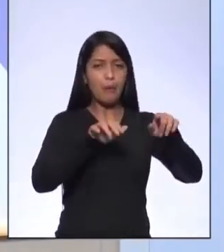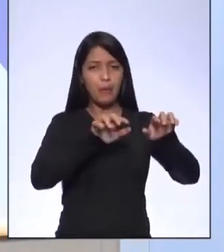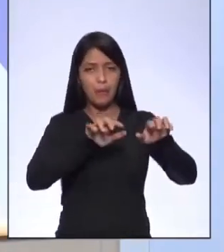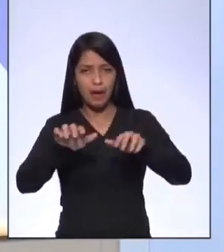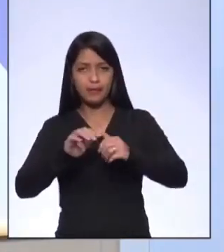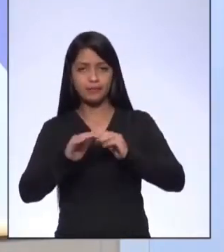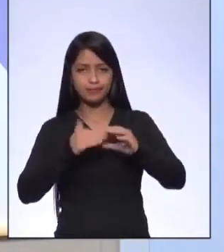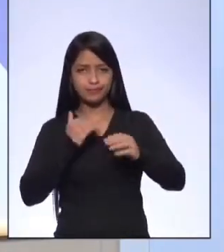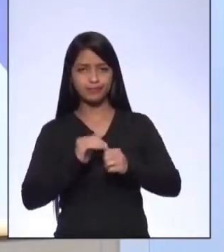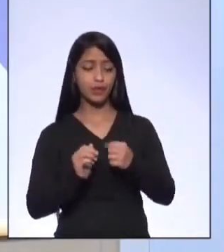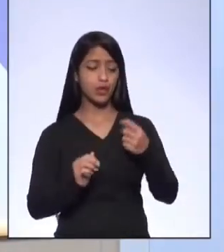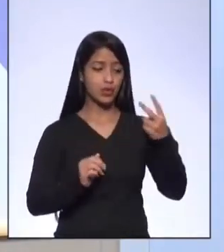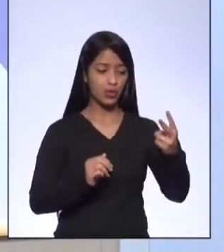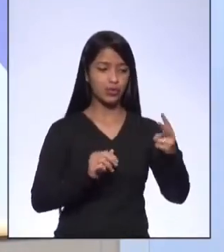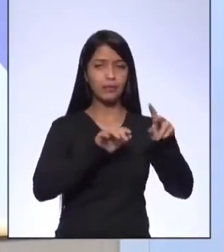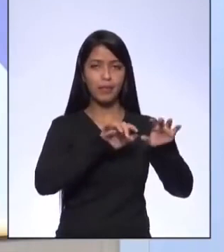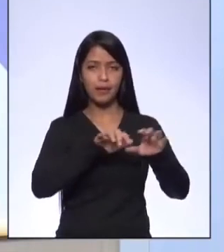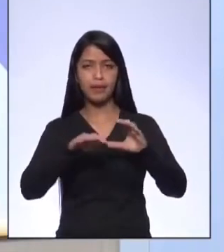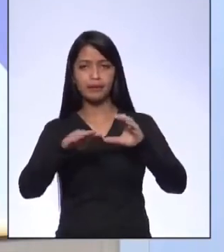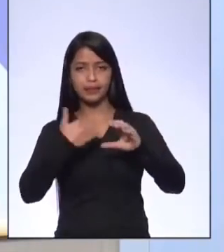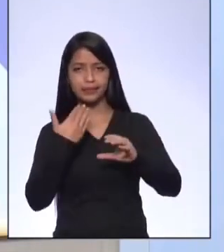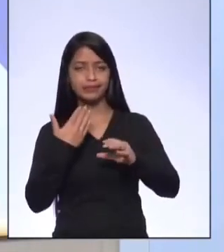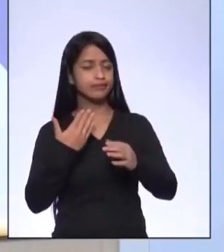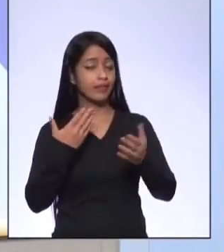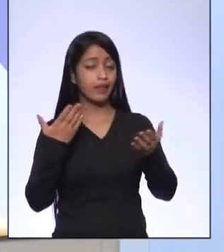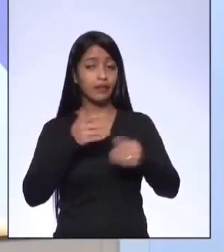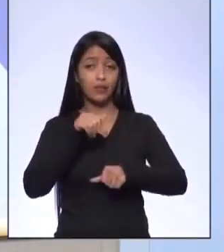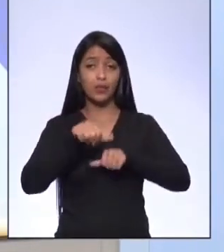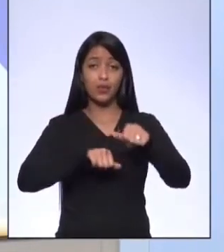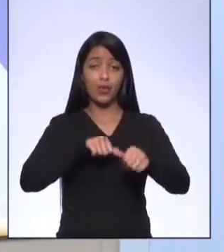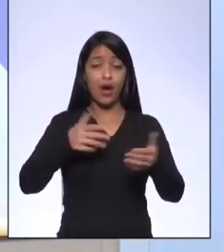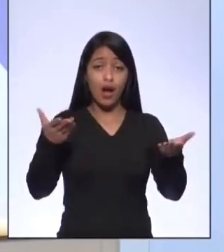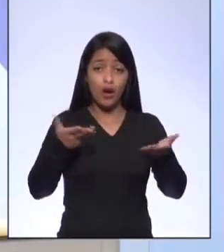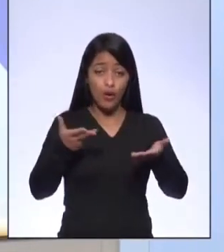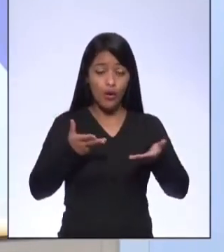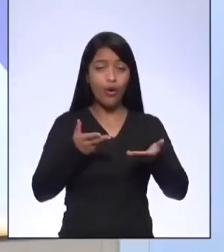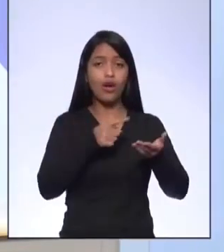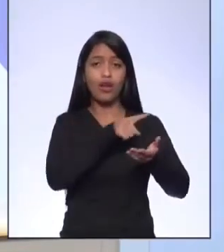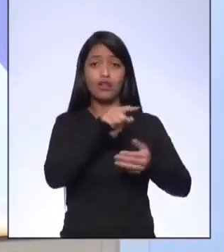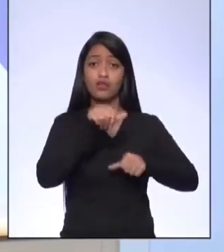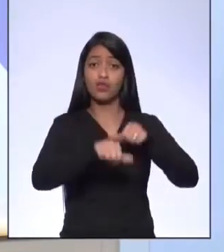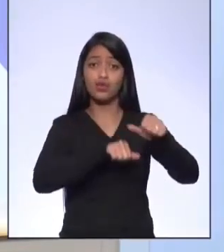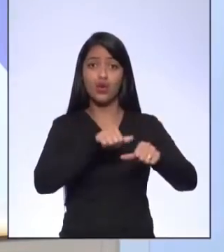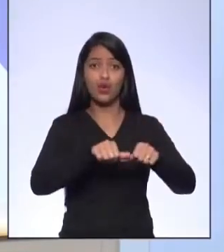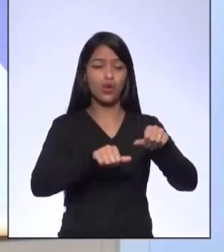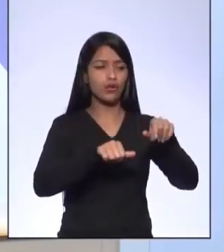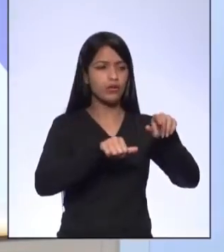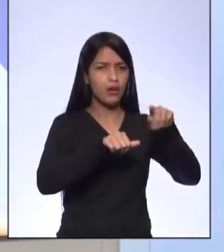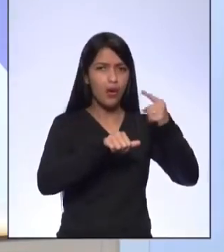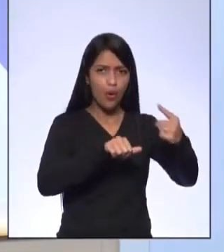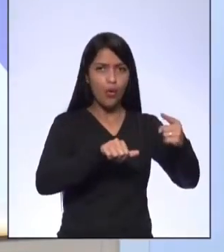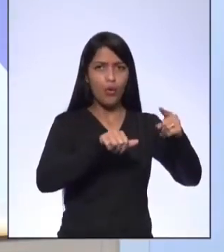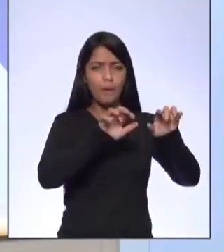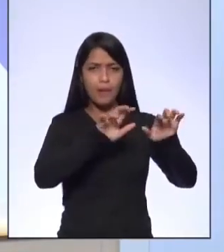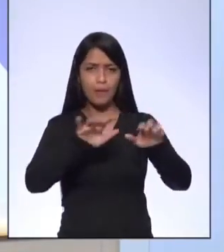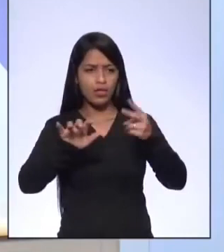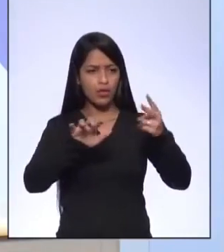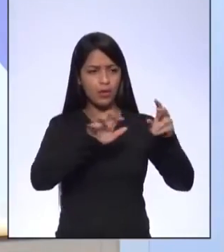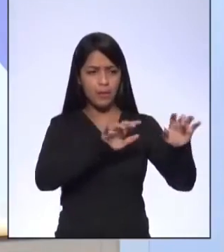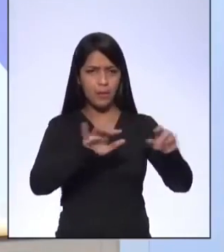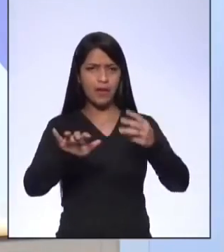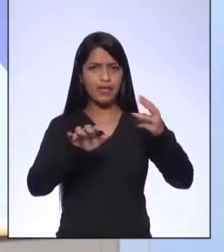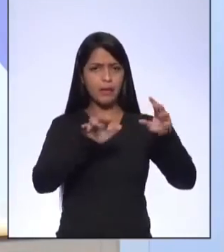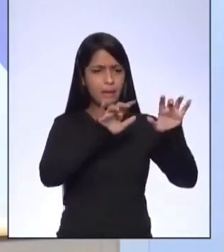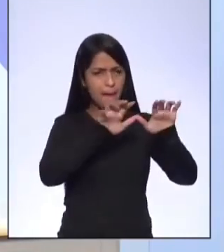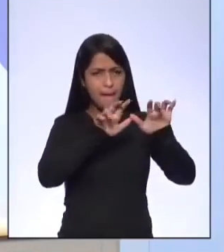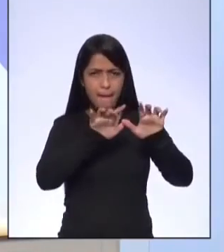agora no finalzinho, é que eles começaram a escrever a sequência. Queria agradecer também aos professores que estão chamando a atenção dos alunos no chat e pedindo